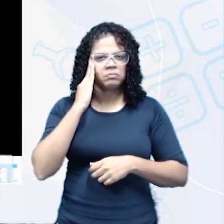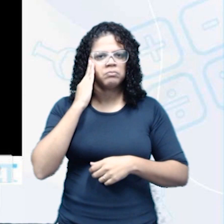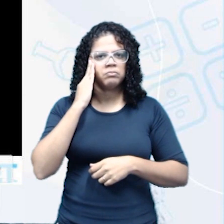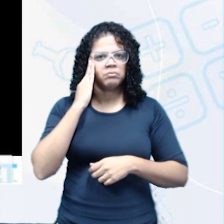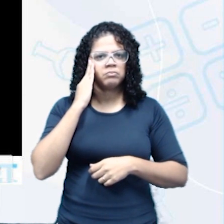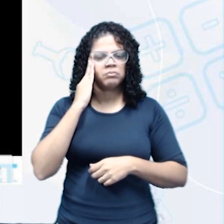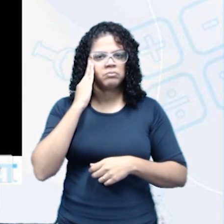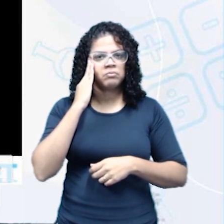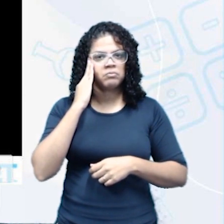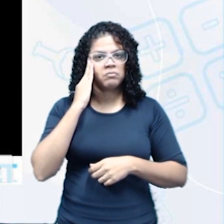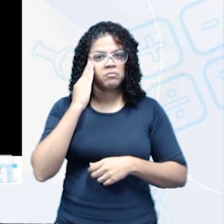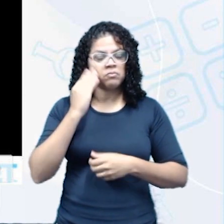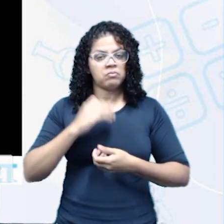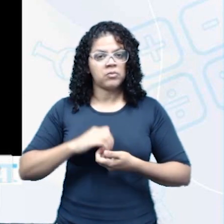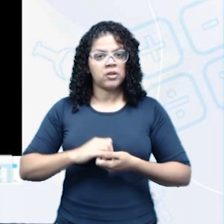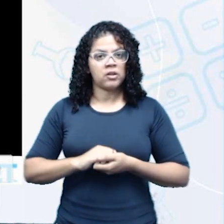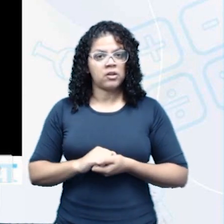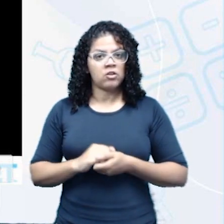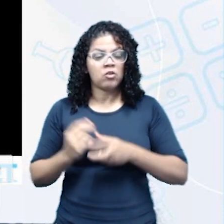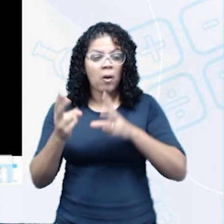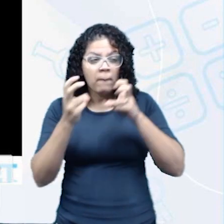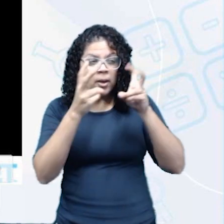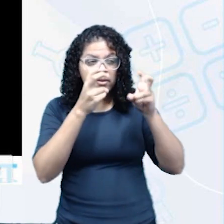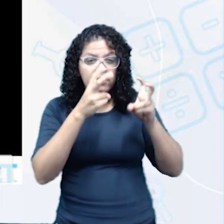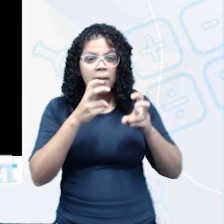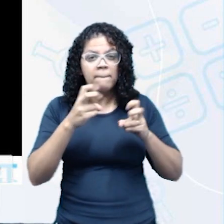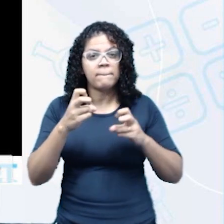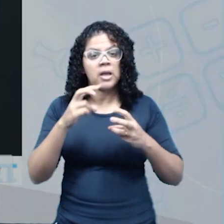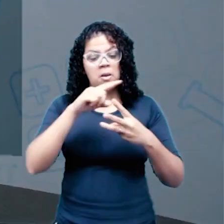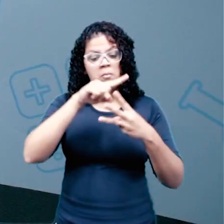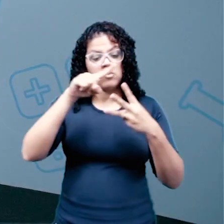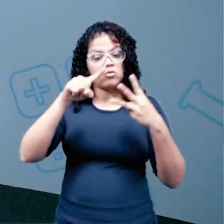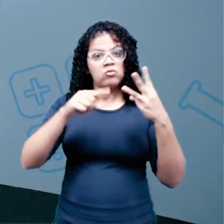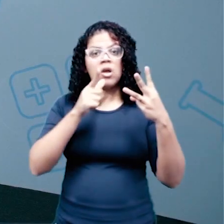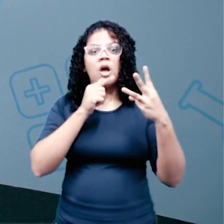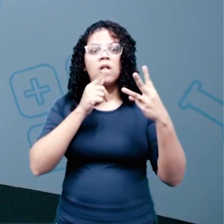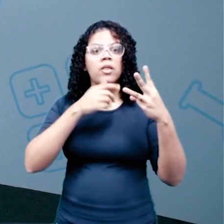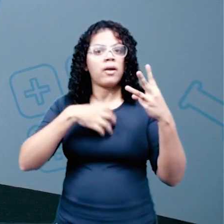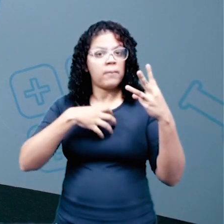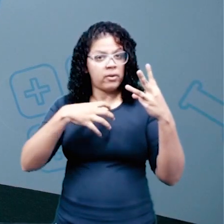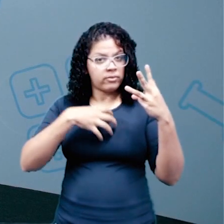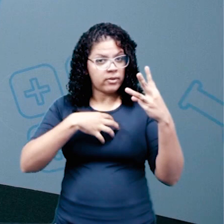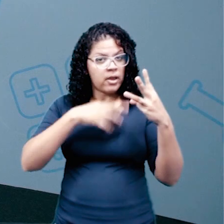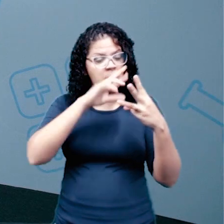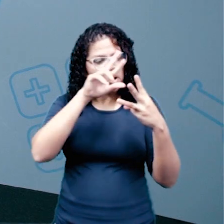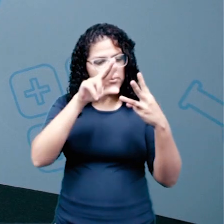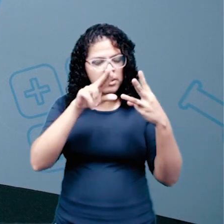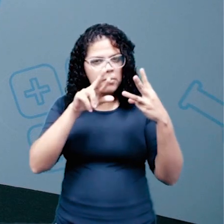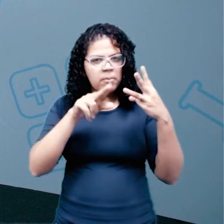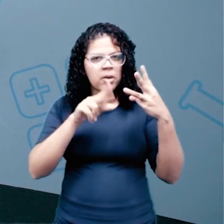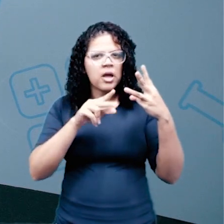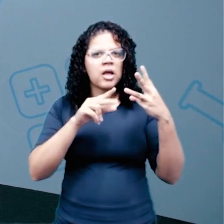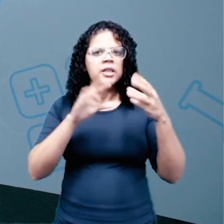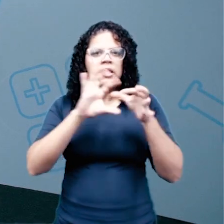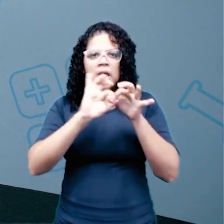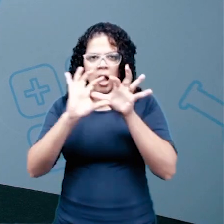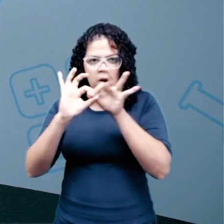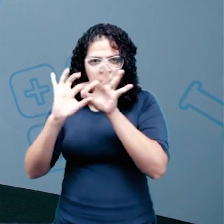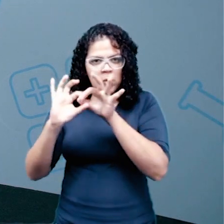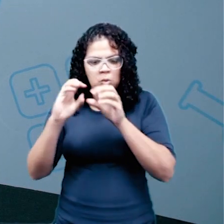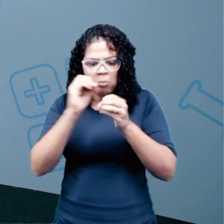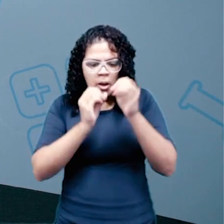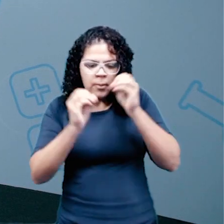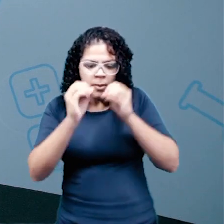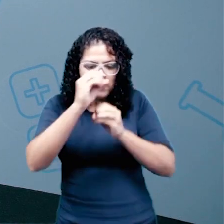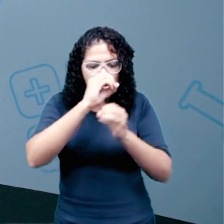porque a gente está analisando os estados físicos da matéria do ponto de vista das partículas, certo? Não apenas da